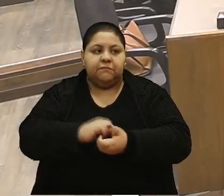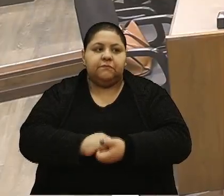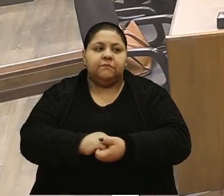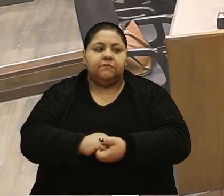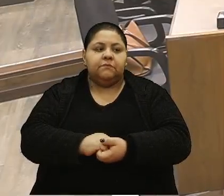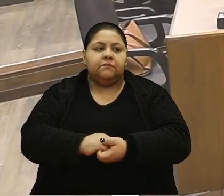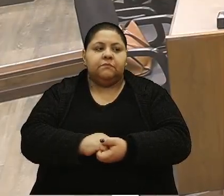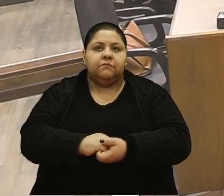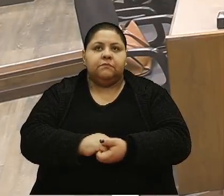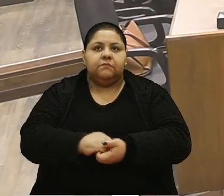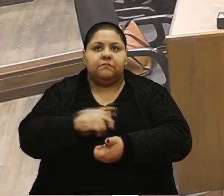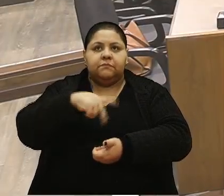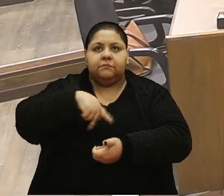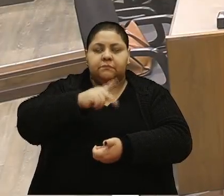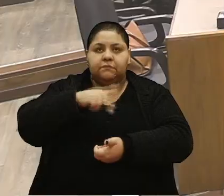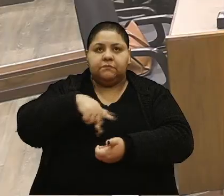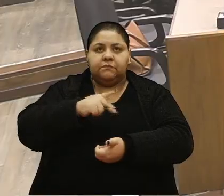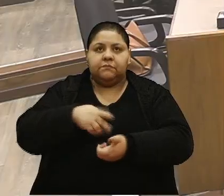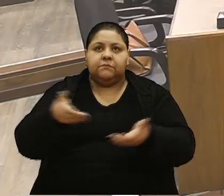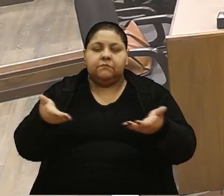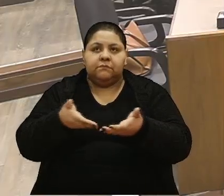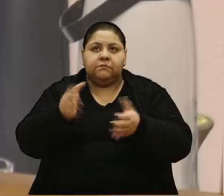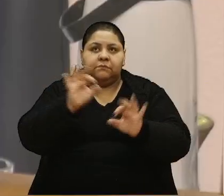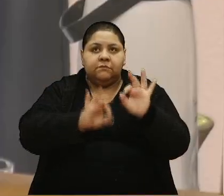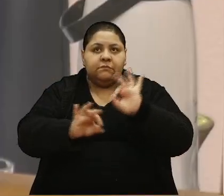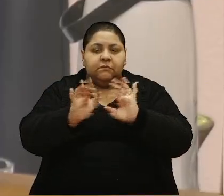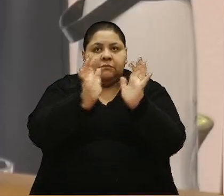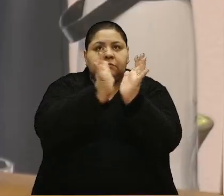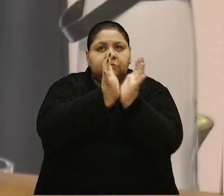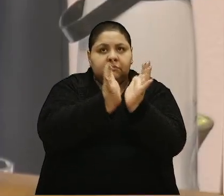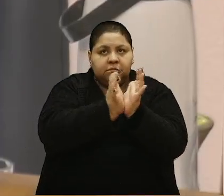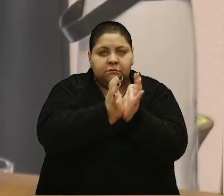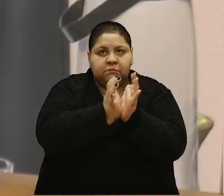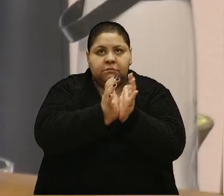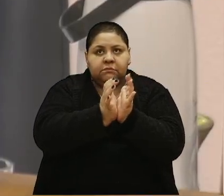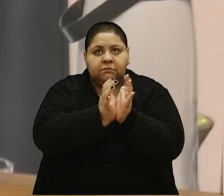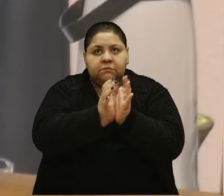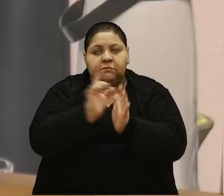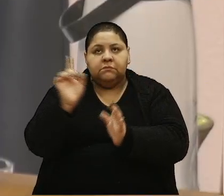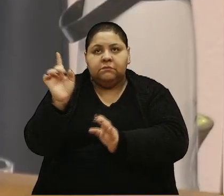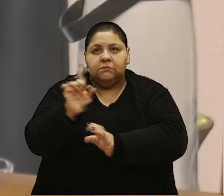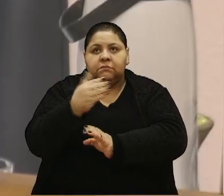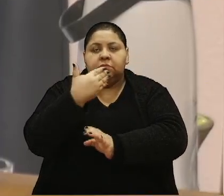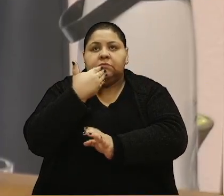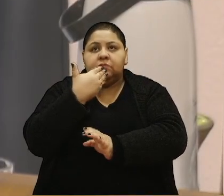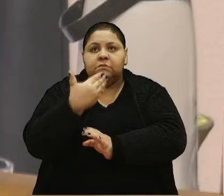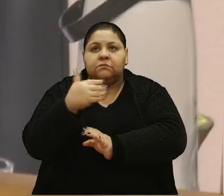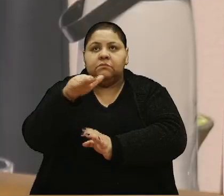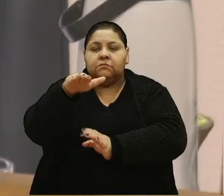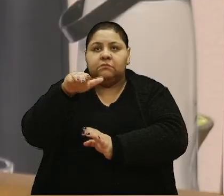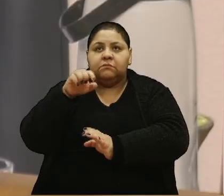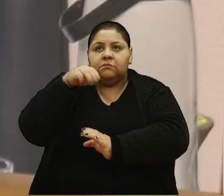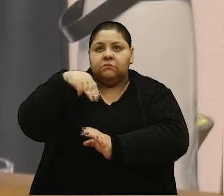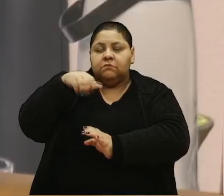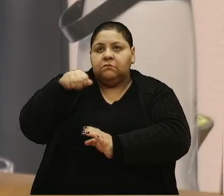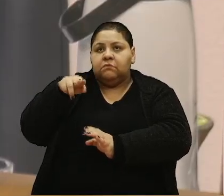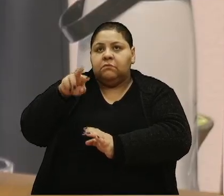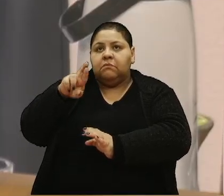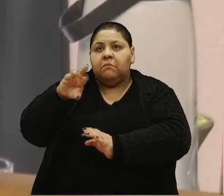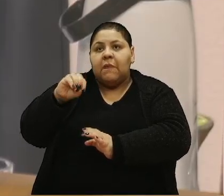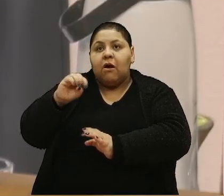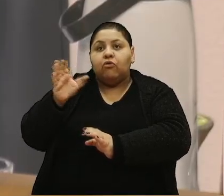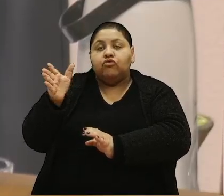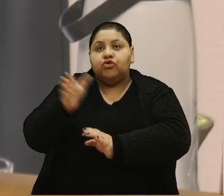vereador Pedro Rodrigues. E fazendo uma correção, nosso colega vereador pede para ser chamado de Mauro, né? Então nós já corrigimos